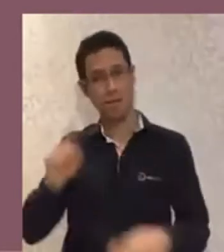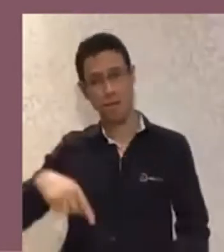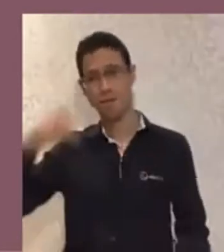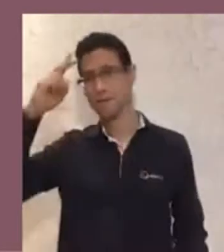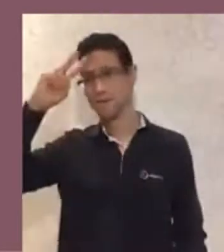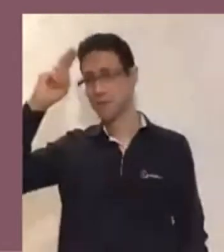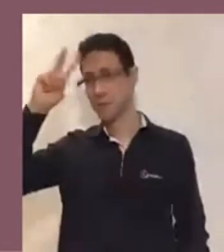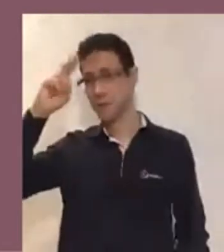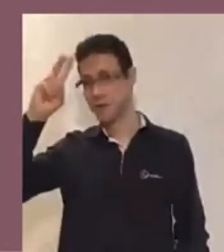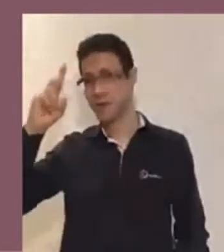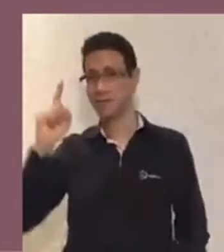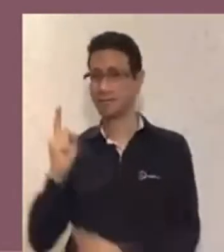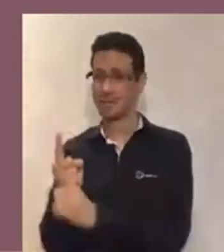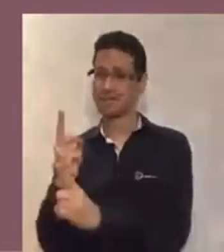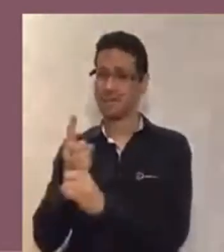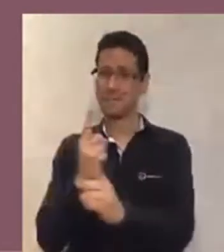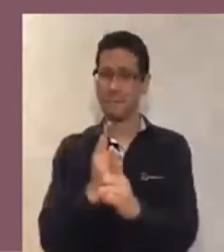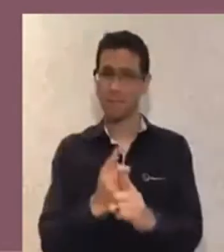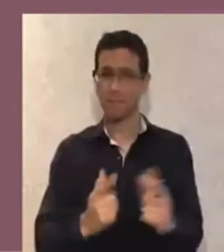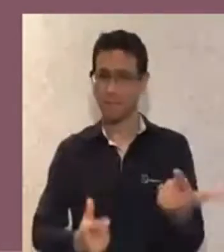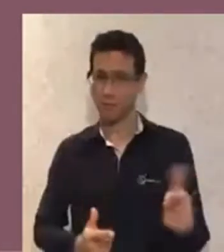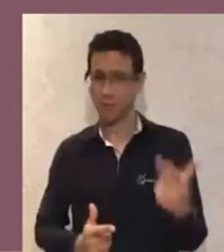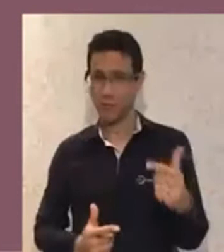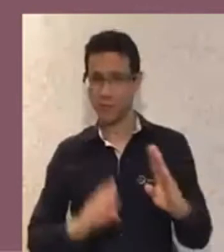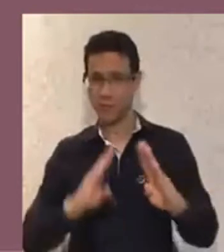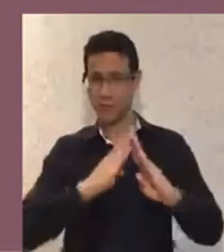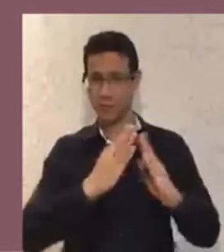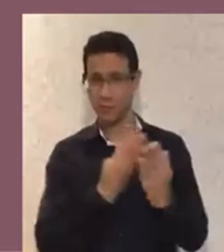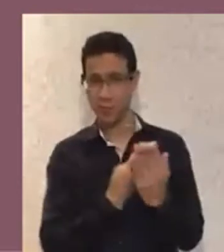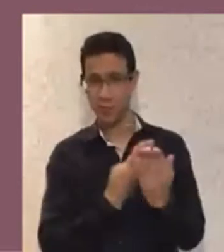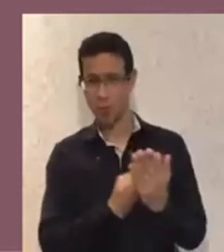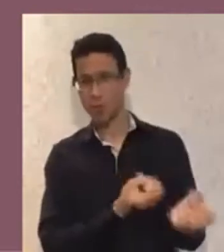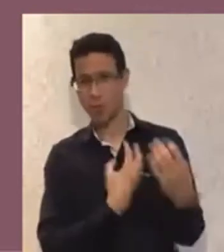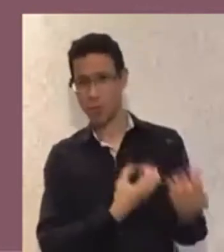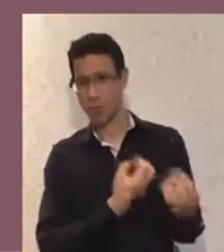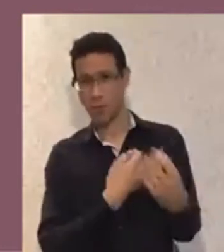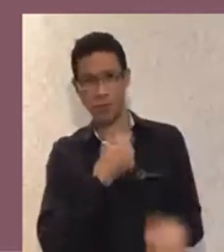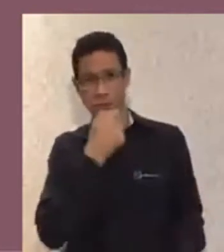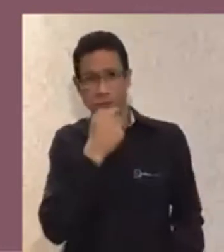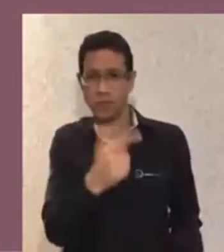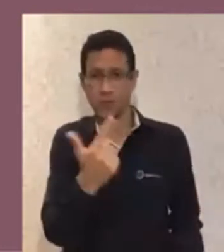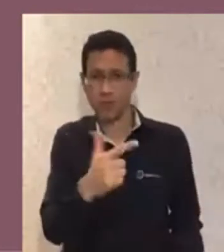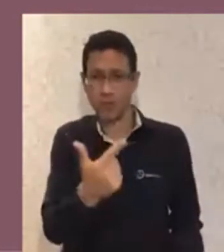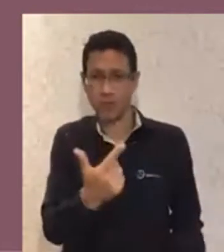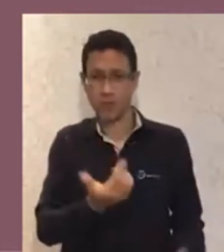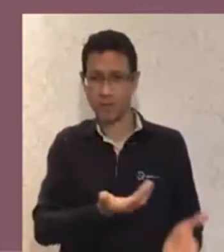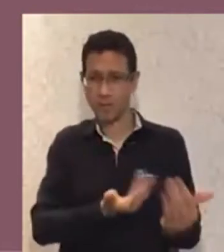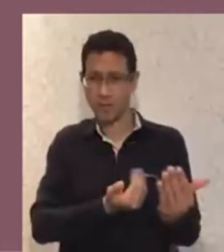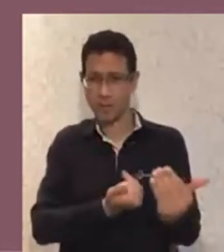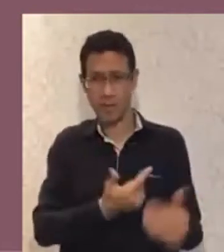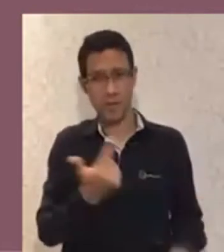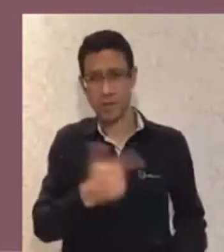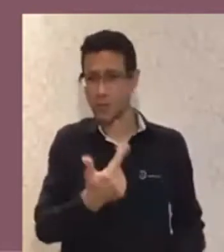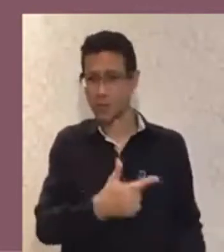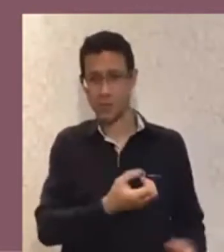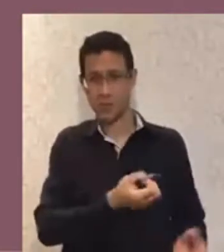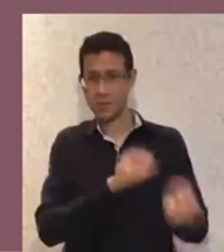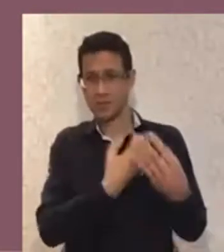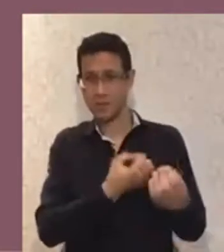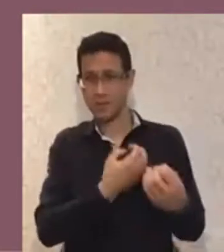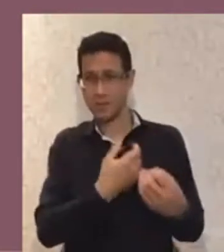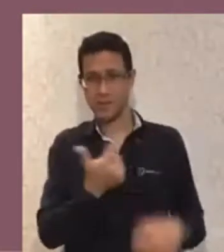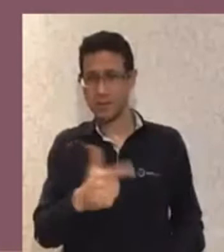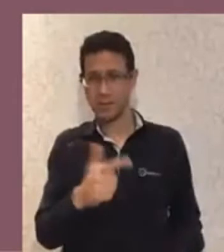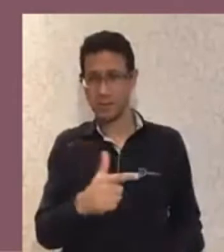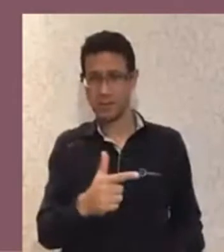escola, quando eu fui criança, por exemplo, e adolescente, e até muito recentemente.